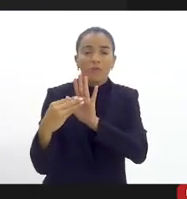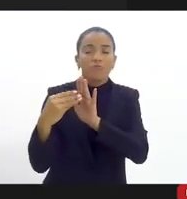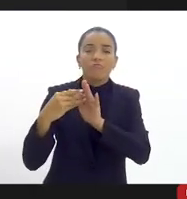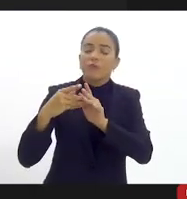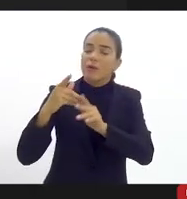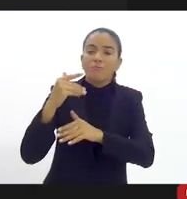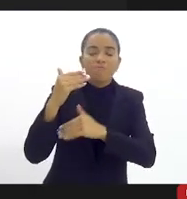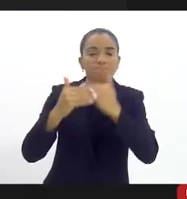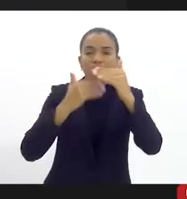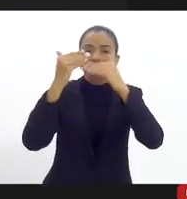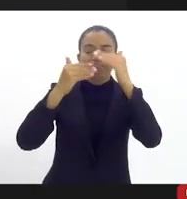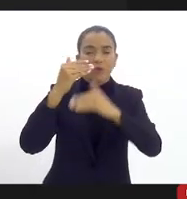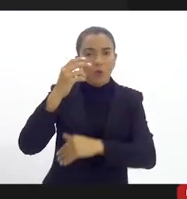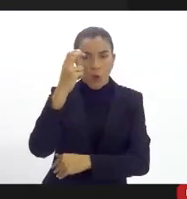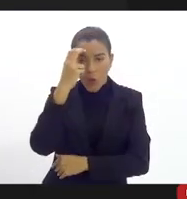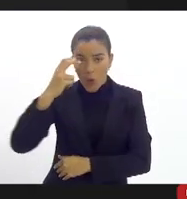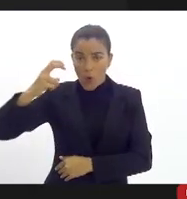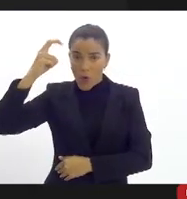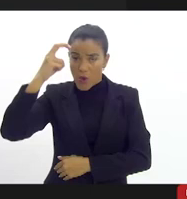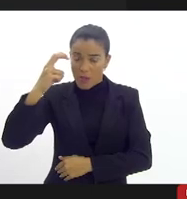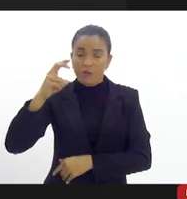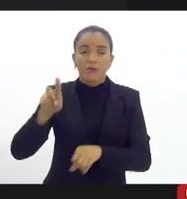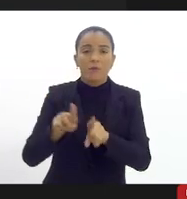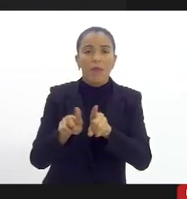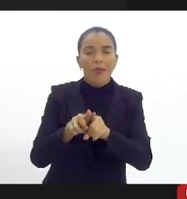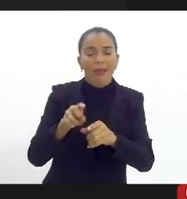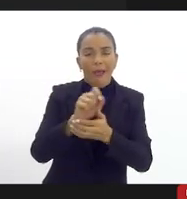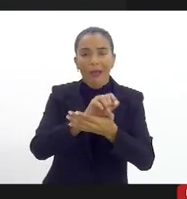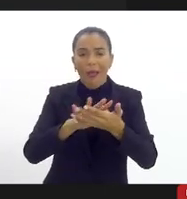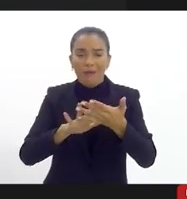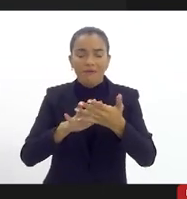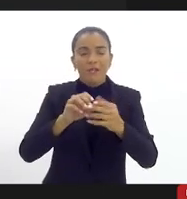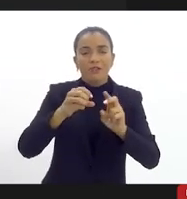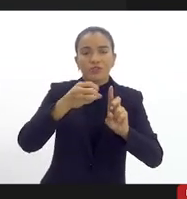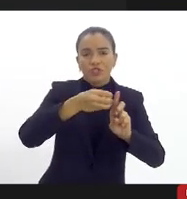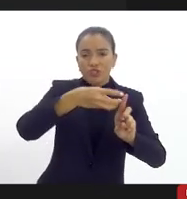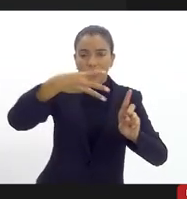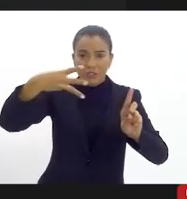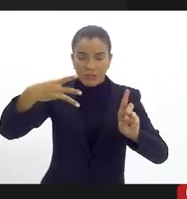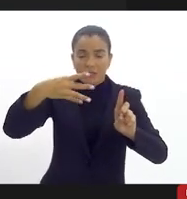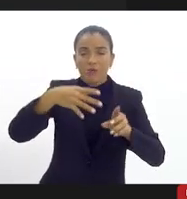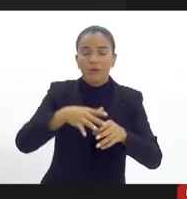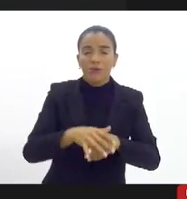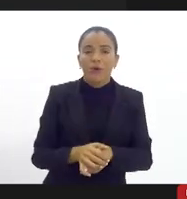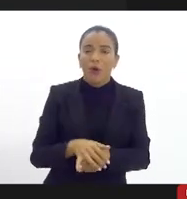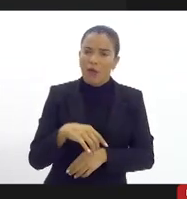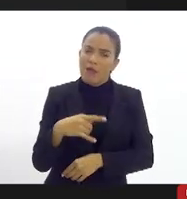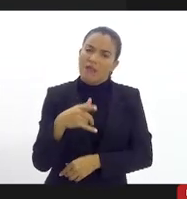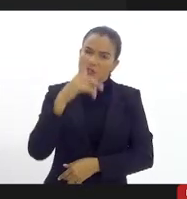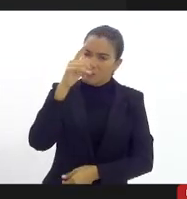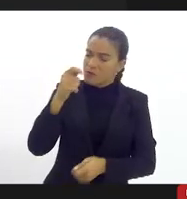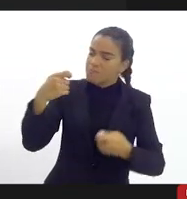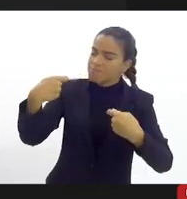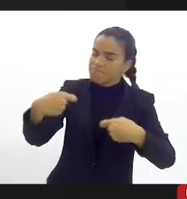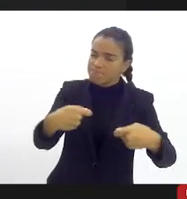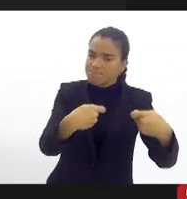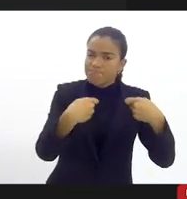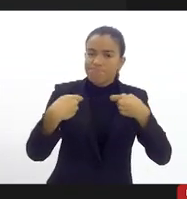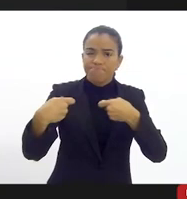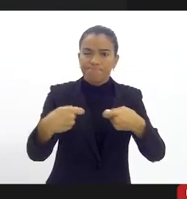de produção de pesquisa de atividades de extensão e nós acreditamos que isso deve ser também